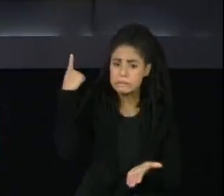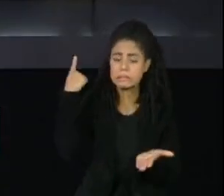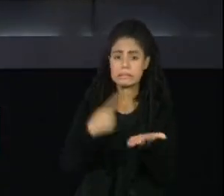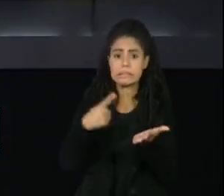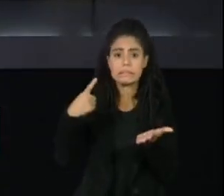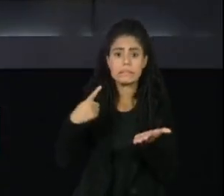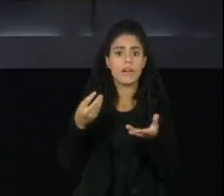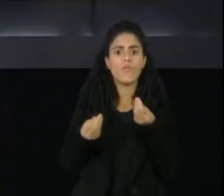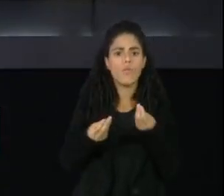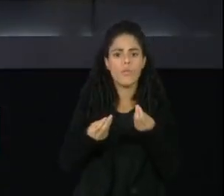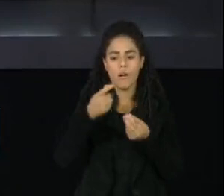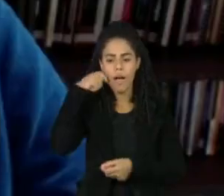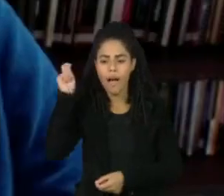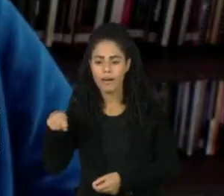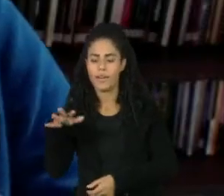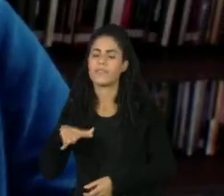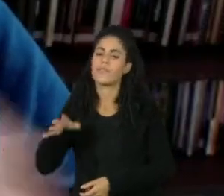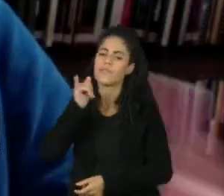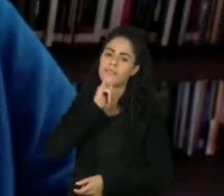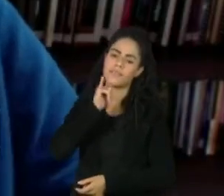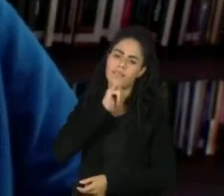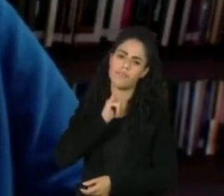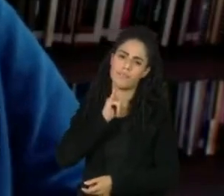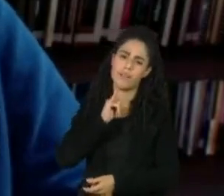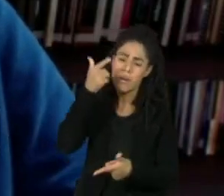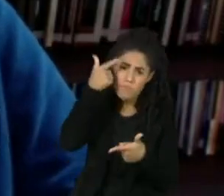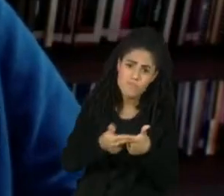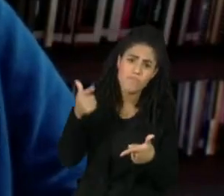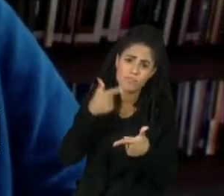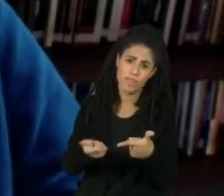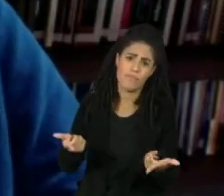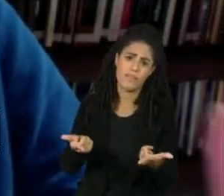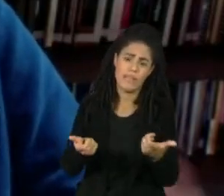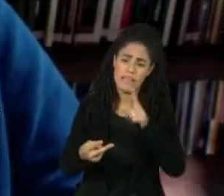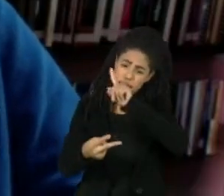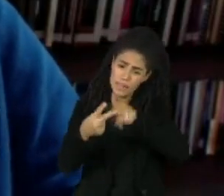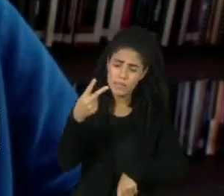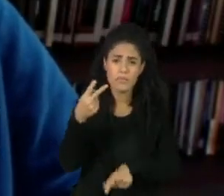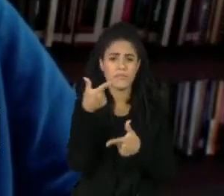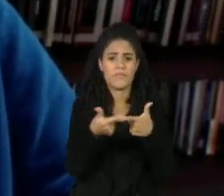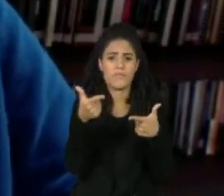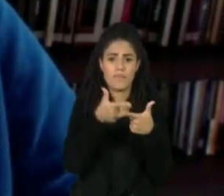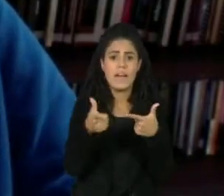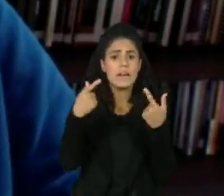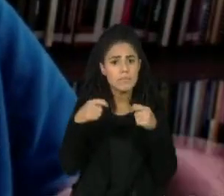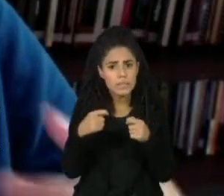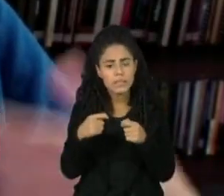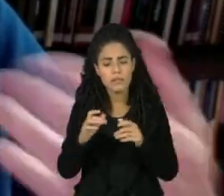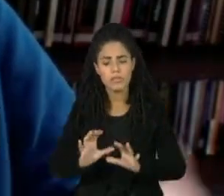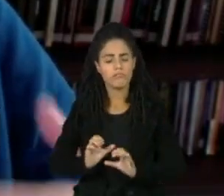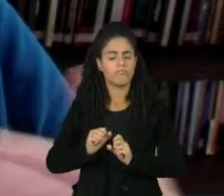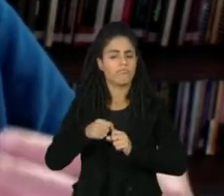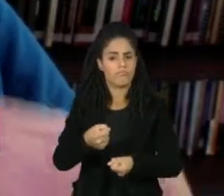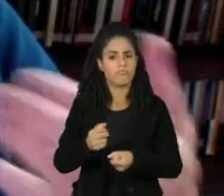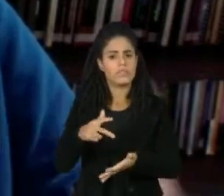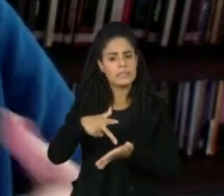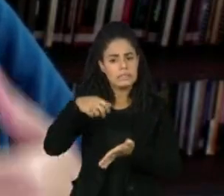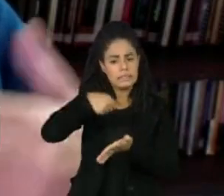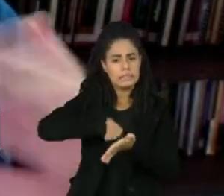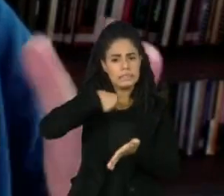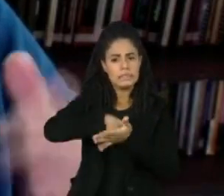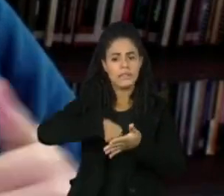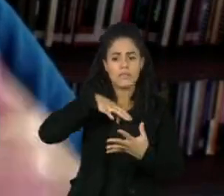na Ucrânia fez as emissões aumentarem. Então, nós temos que vencer esses dois desafios. Se não vencermos esses dois desafios, olha,